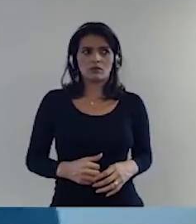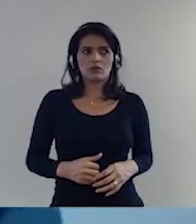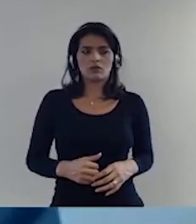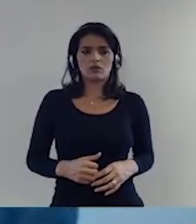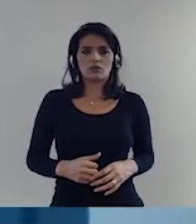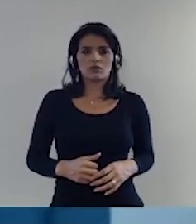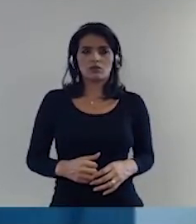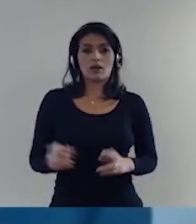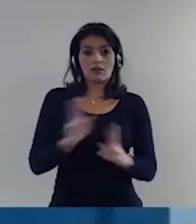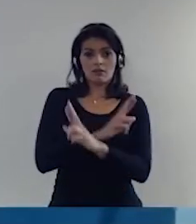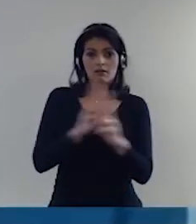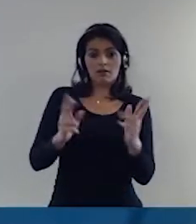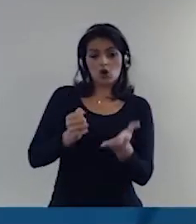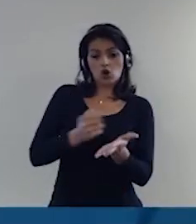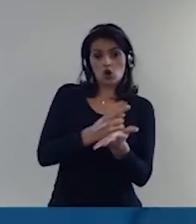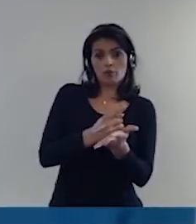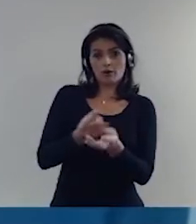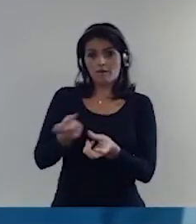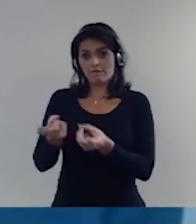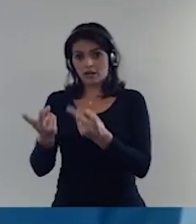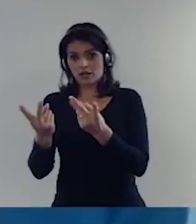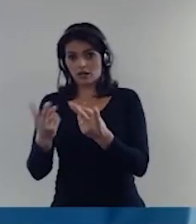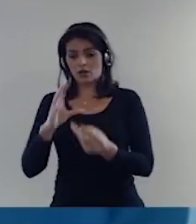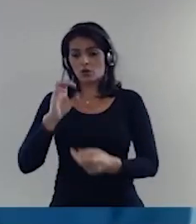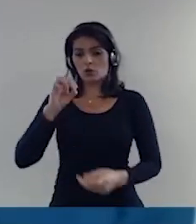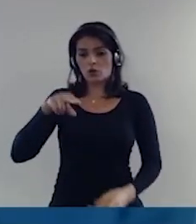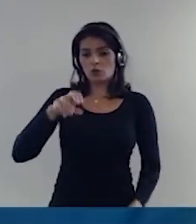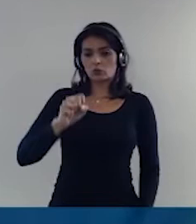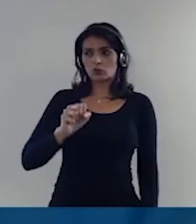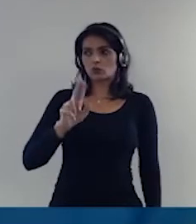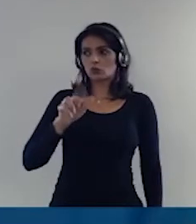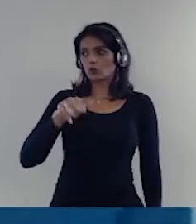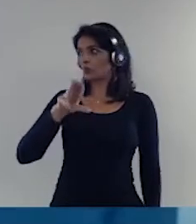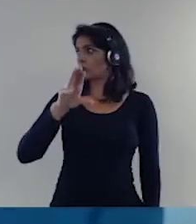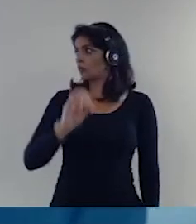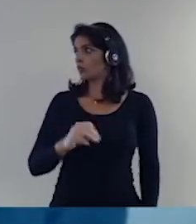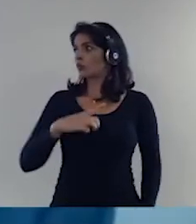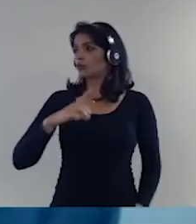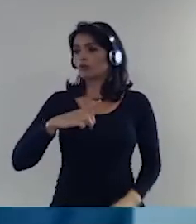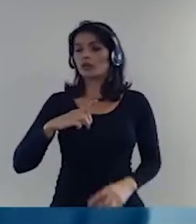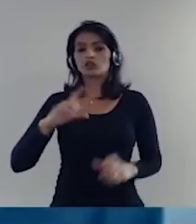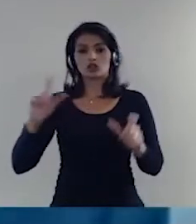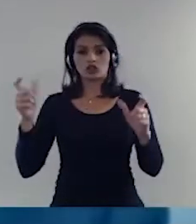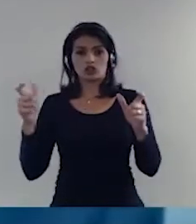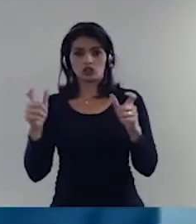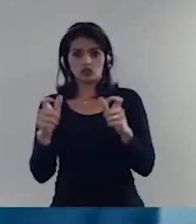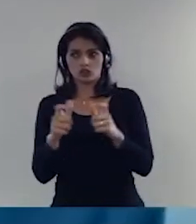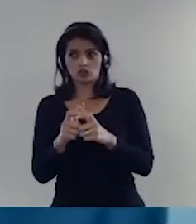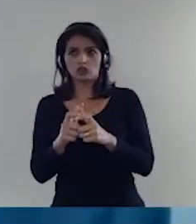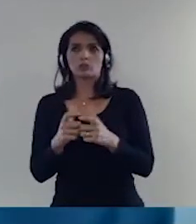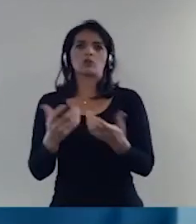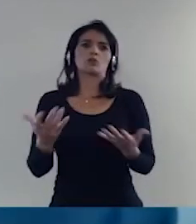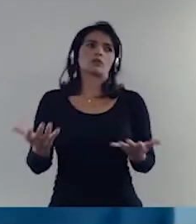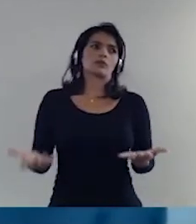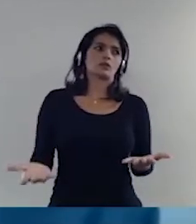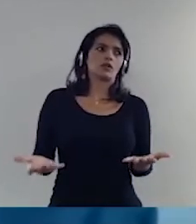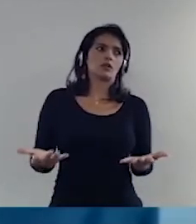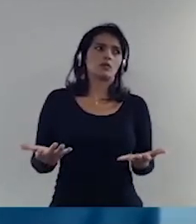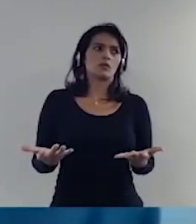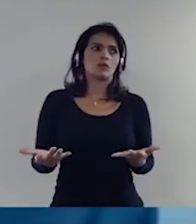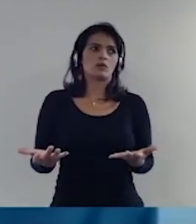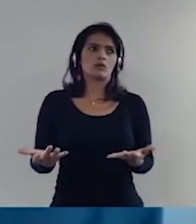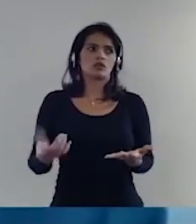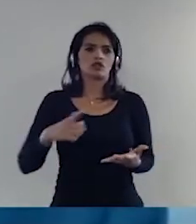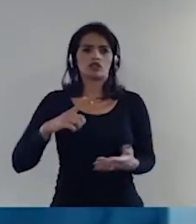Nas relações de consumo, há, evidentemente, uma diminuição da possibilidade de alocação